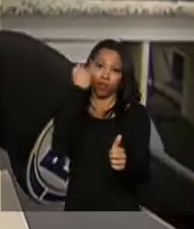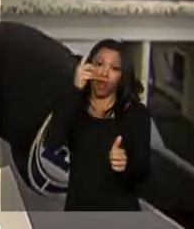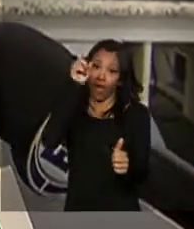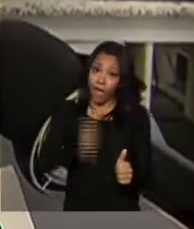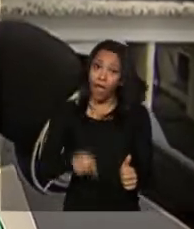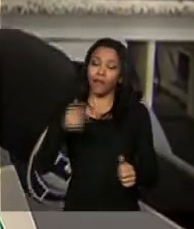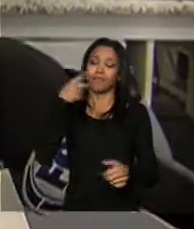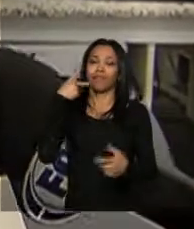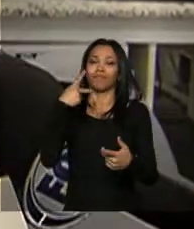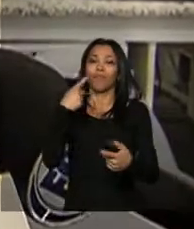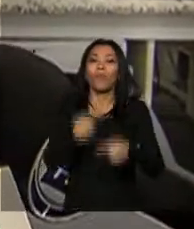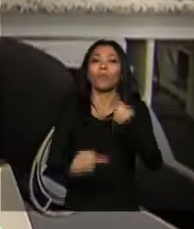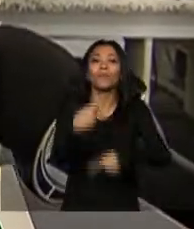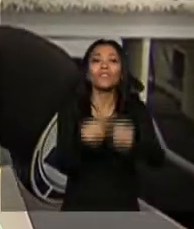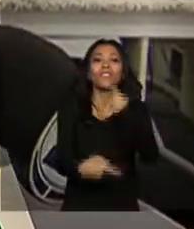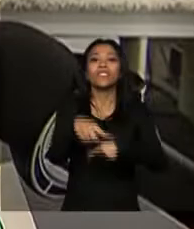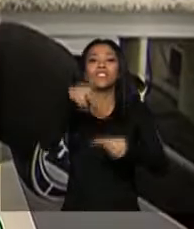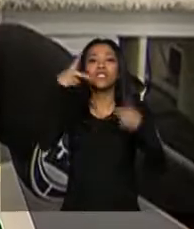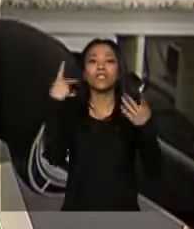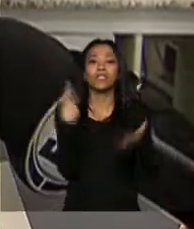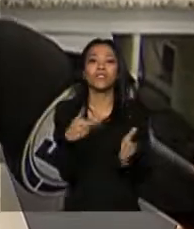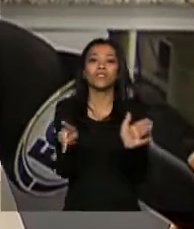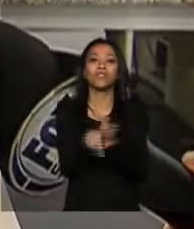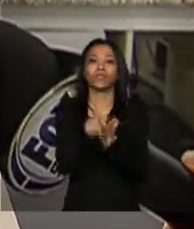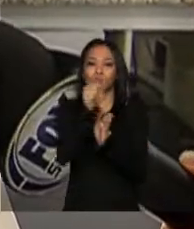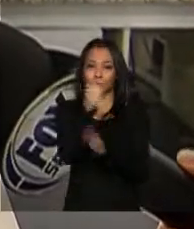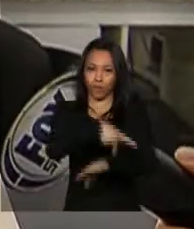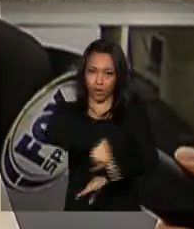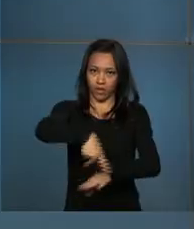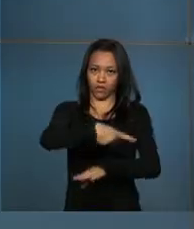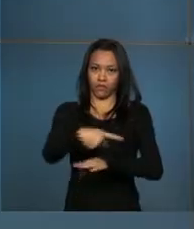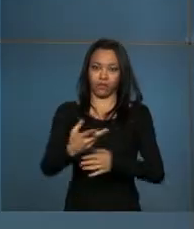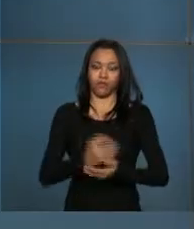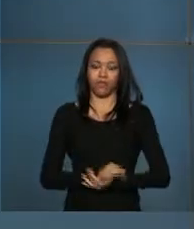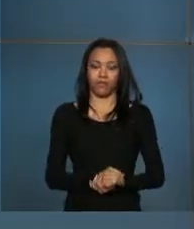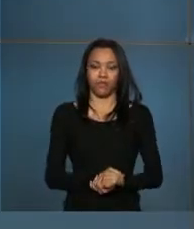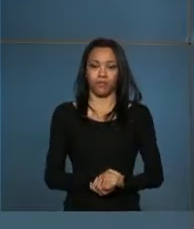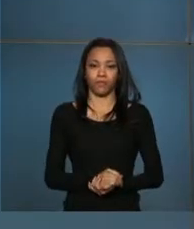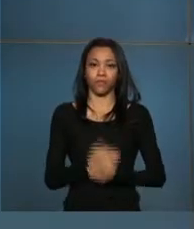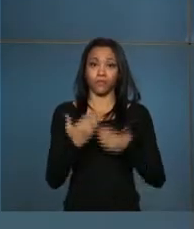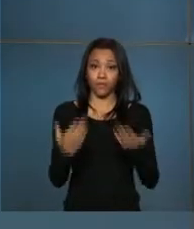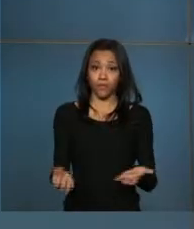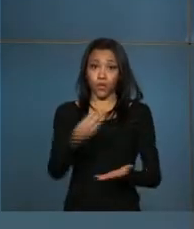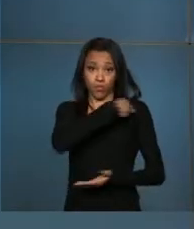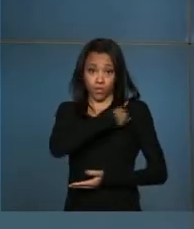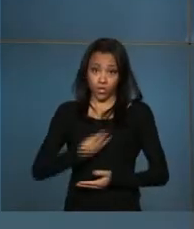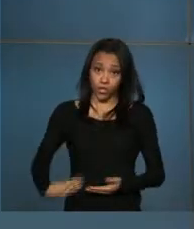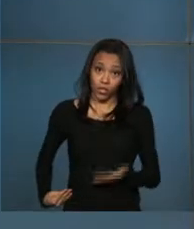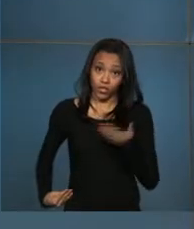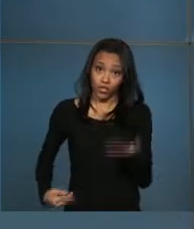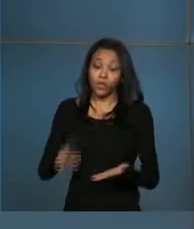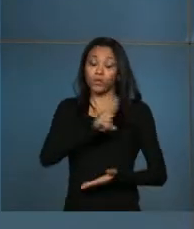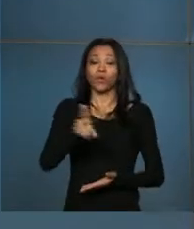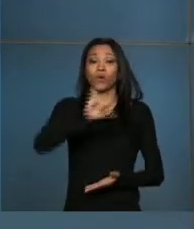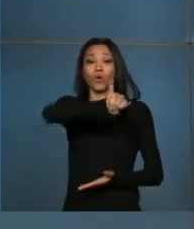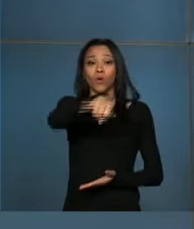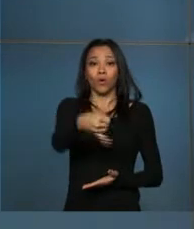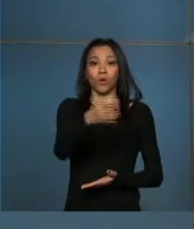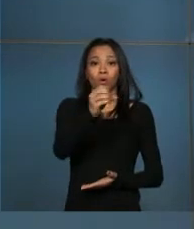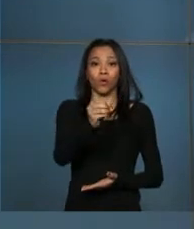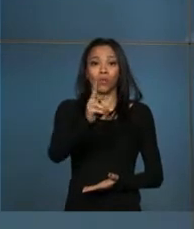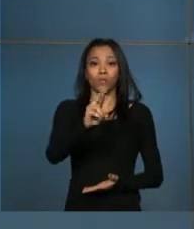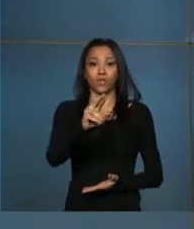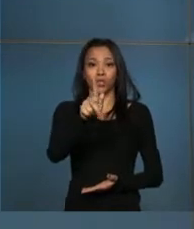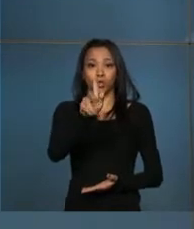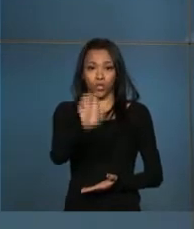Estado, tem que ser um direito e tem que ser acessível a todo mundo. O ministro do Esporte, Jorge Hilton, fala sobre a